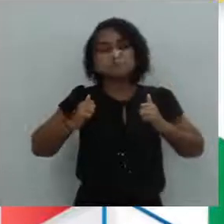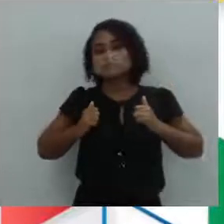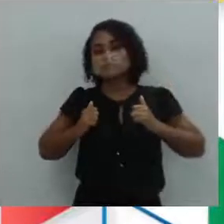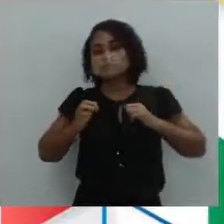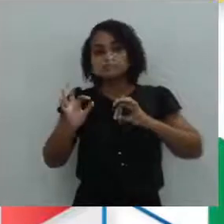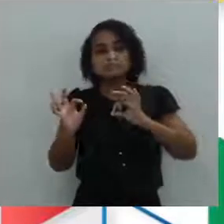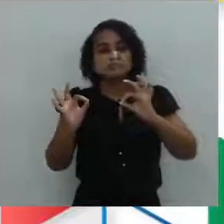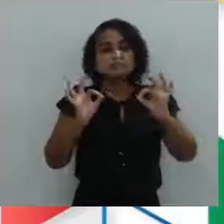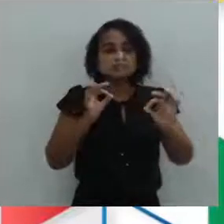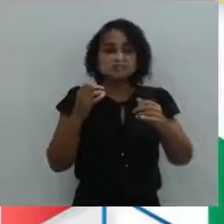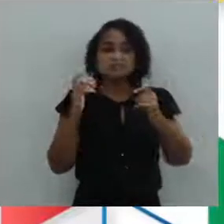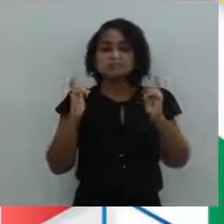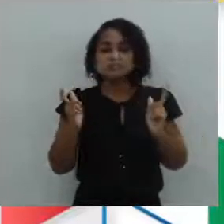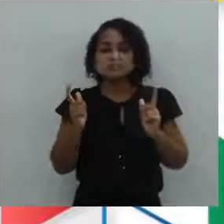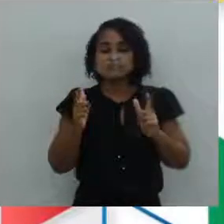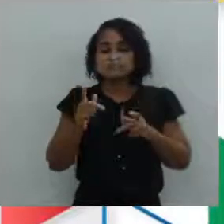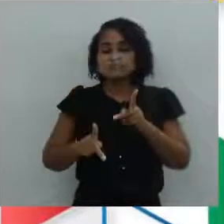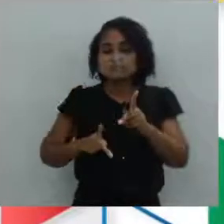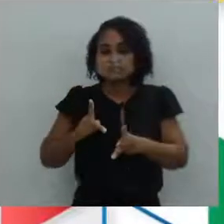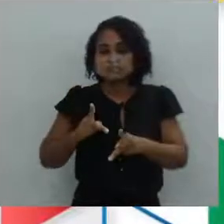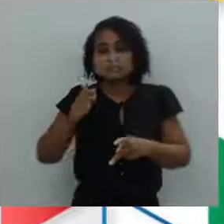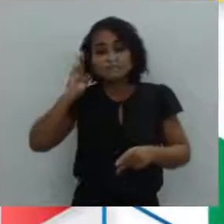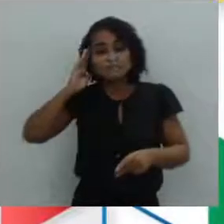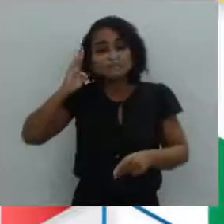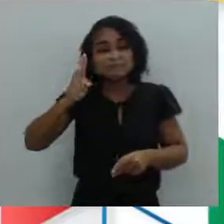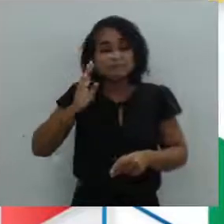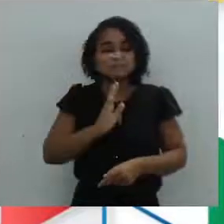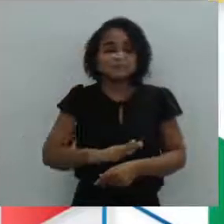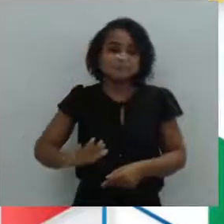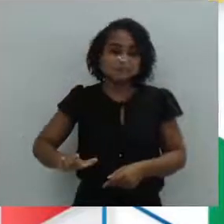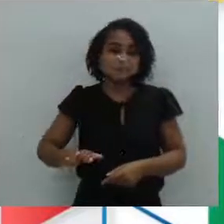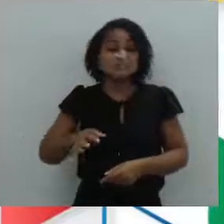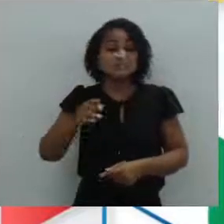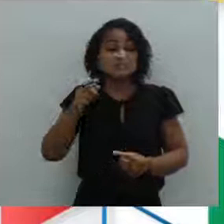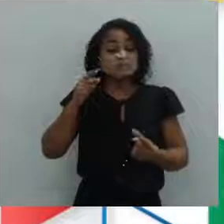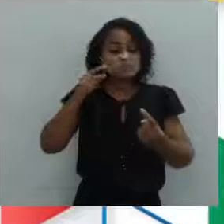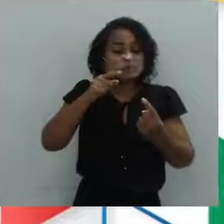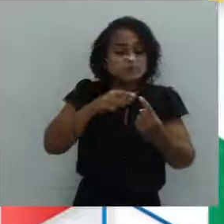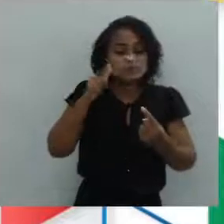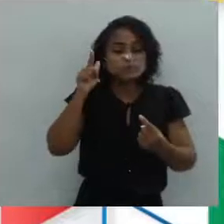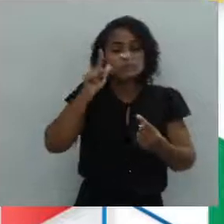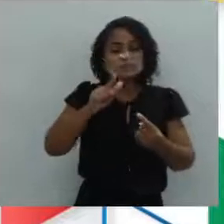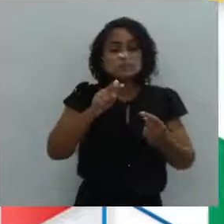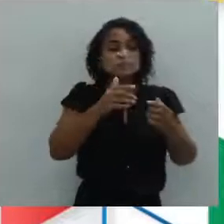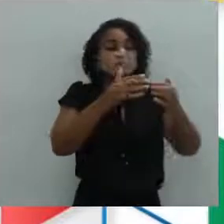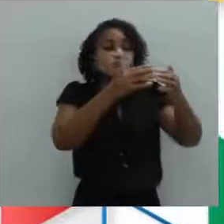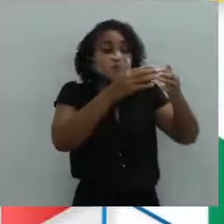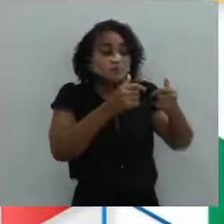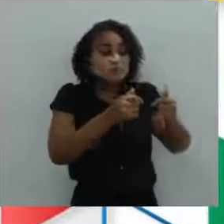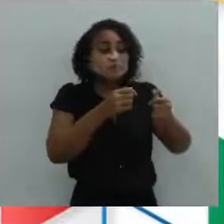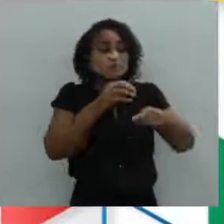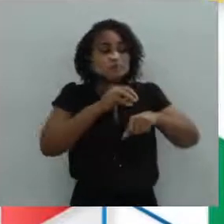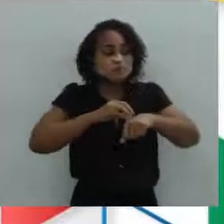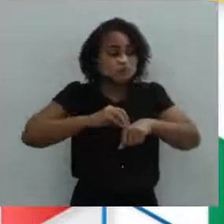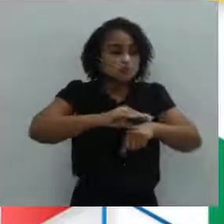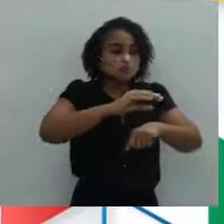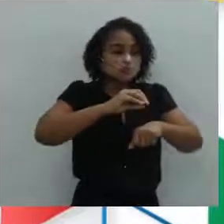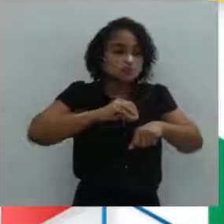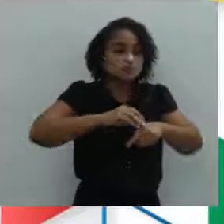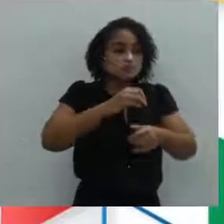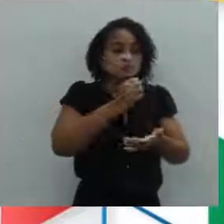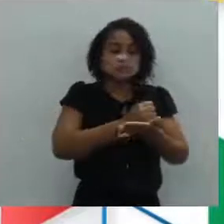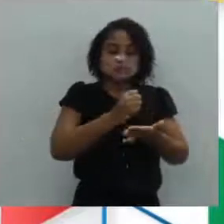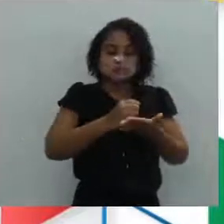da população, principalmente as crianças. Na certeza de termos nosso pleito atendido, encaminhamos este